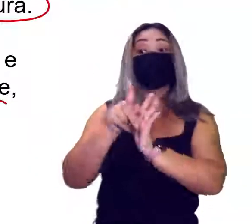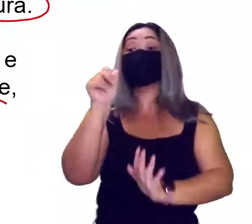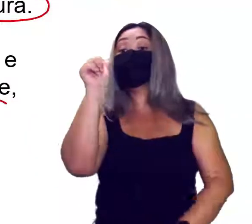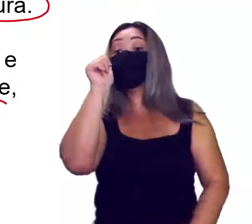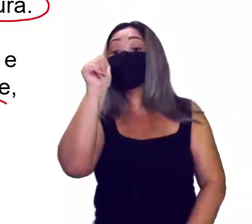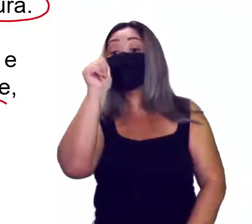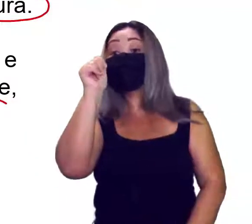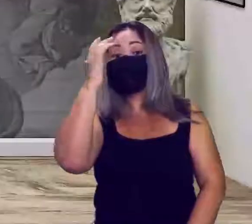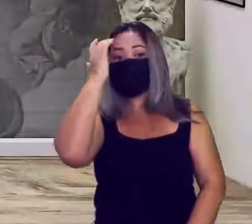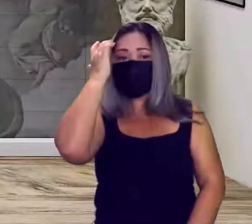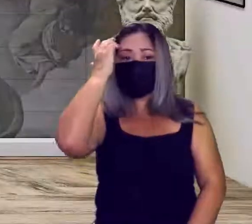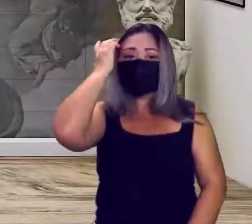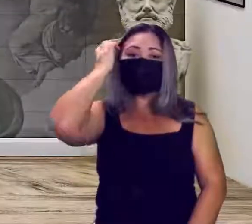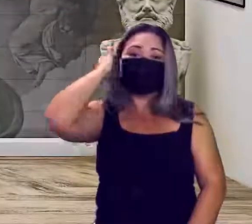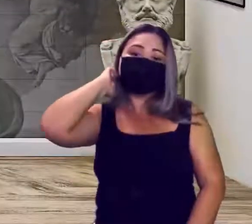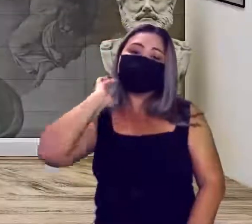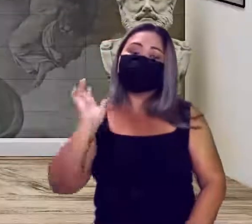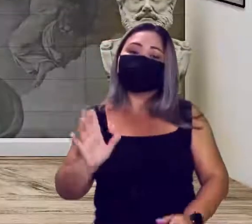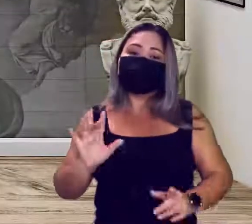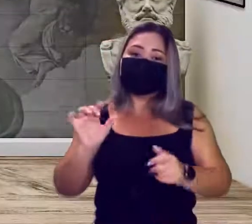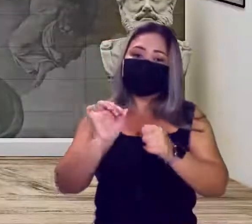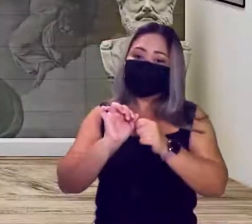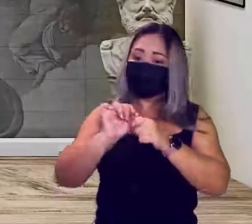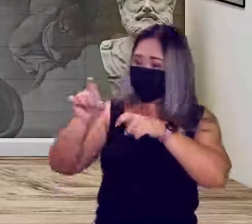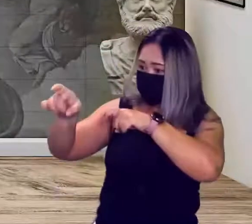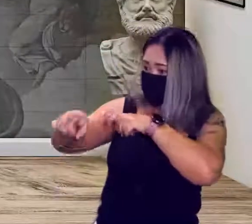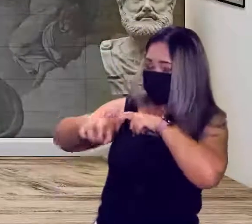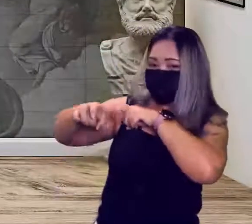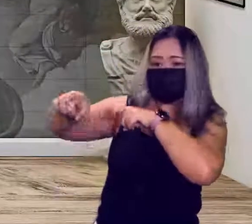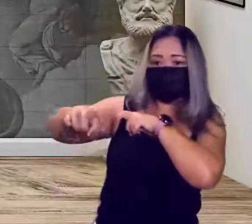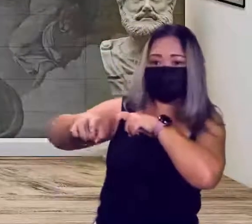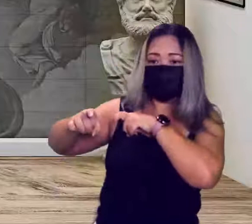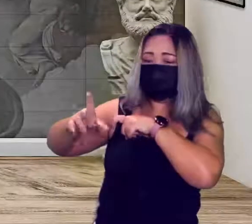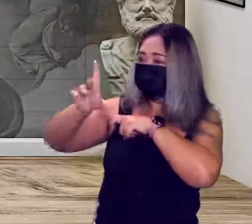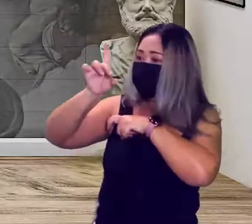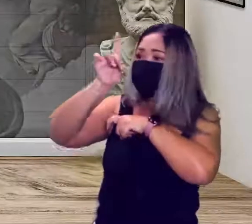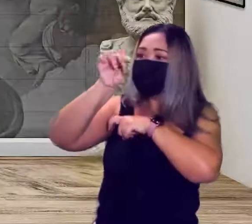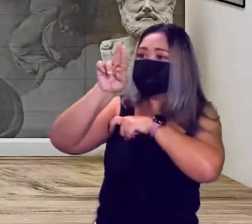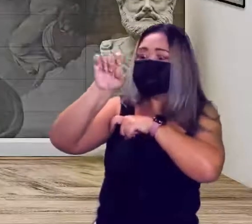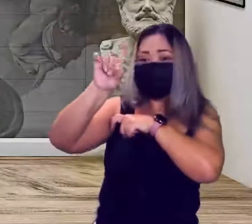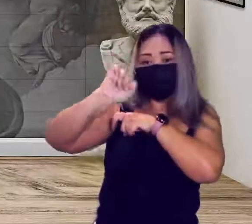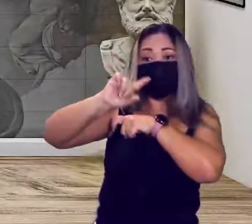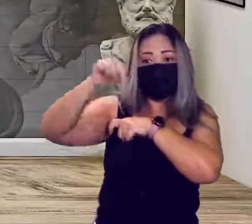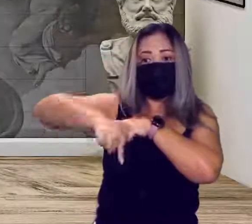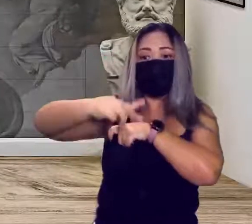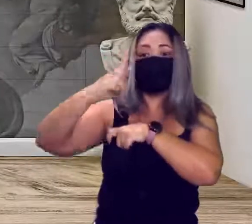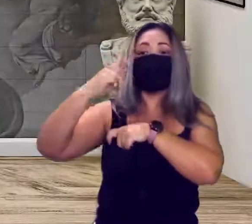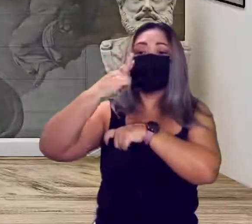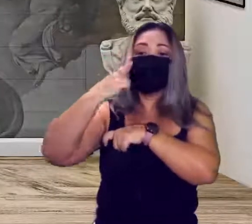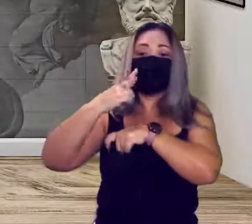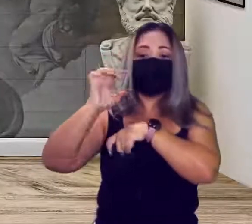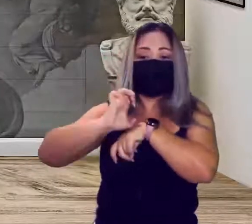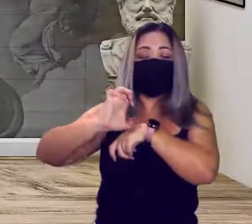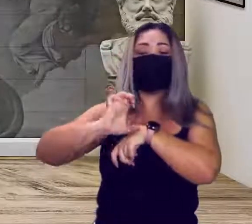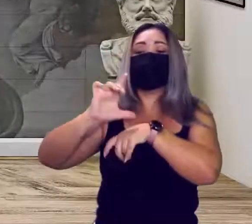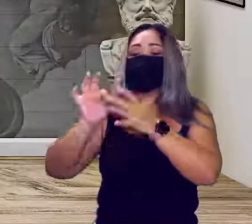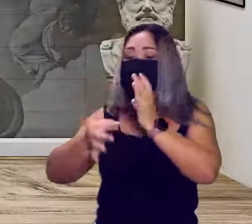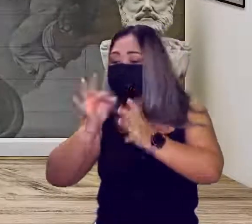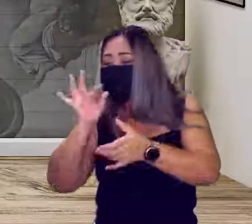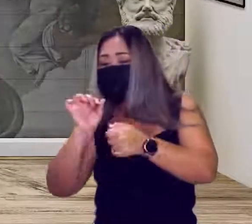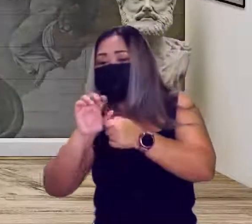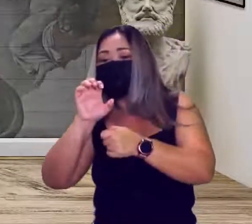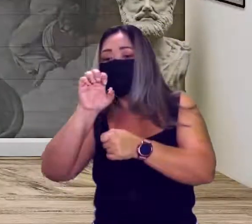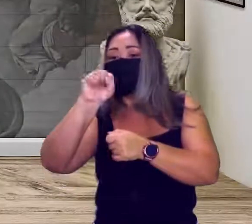feminina. Veja bem, gente, ó, deusa da agricultura. Por exemplo, hoje no estado de Rondônia plantamos soja, o café,